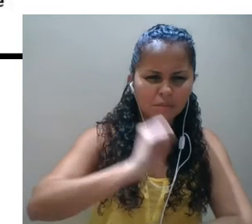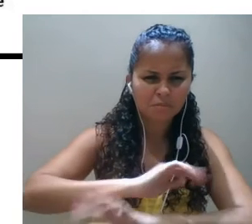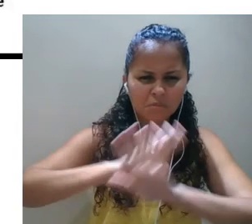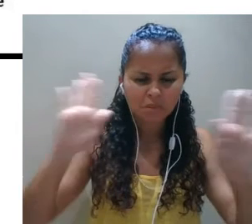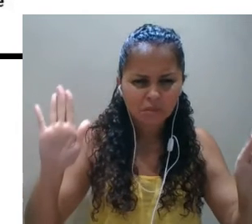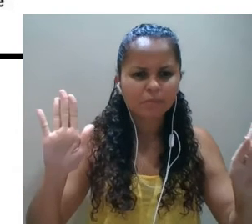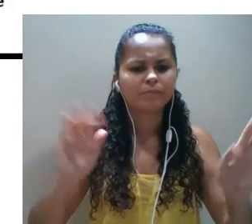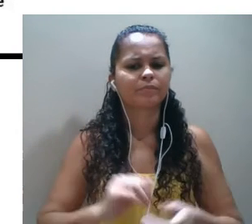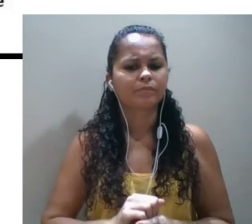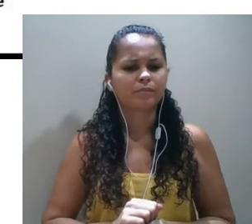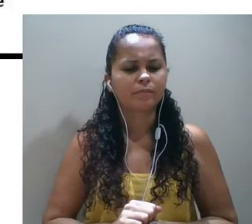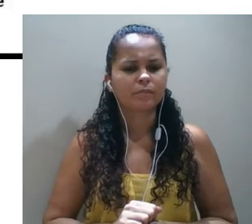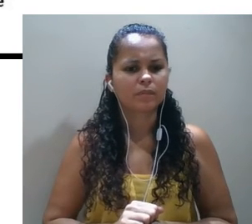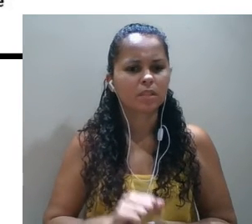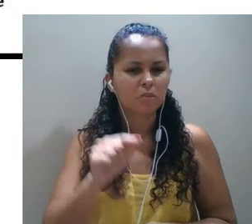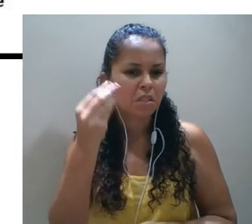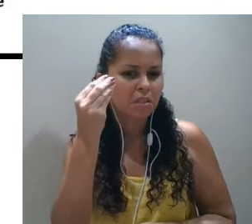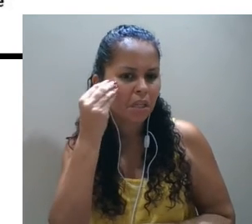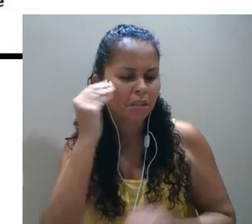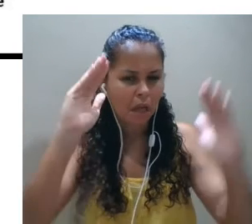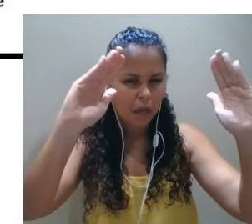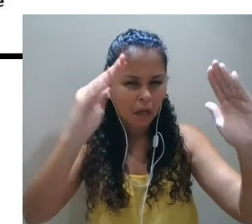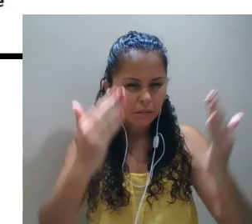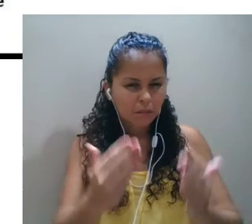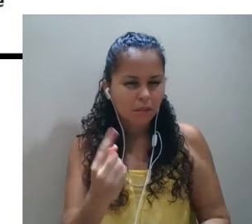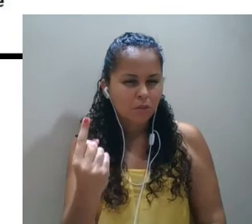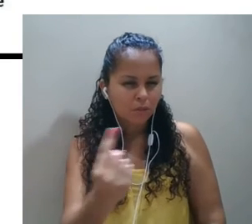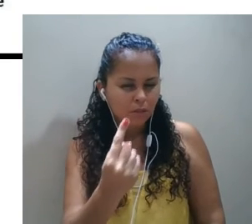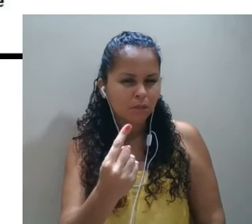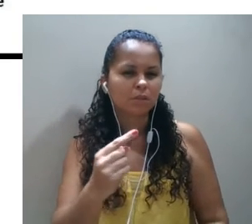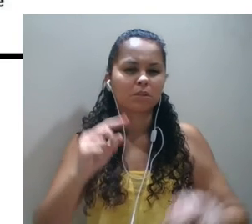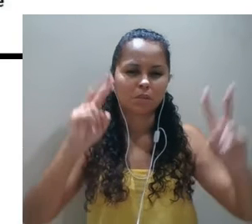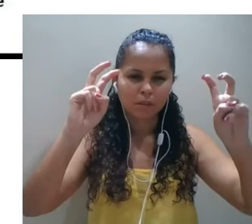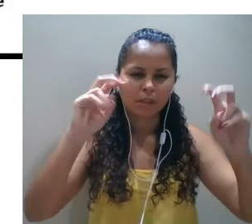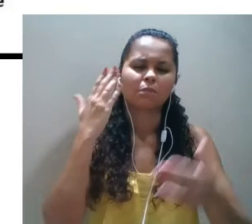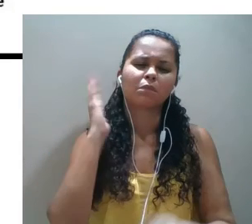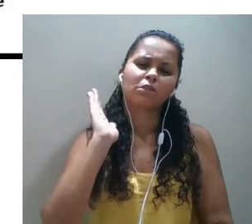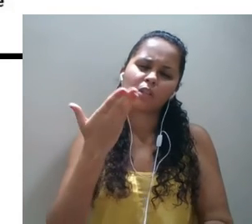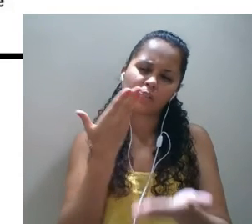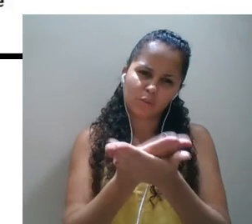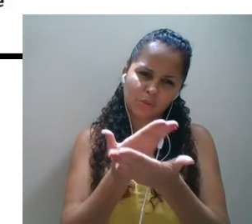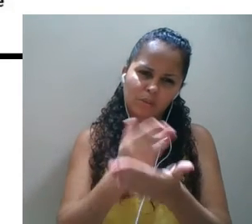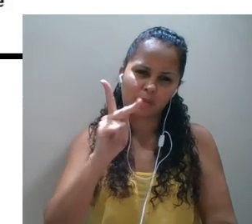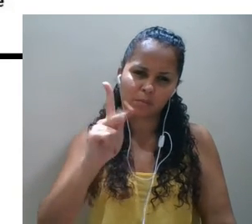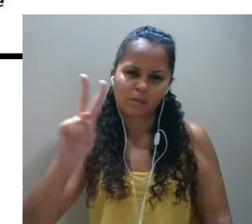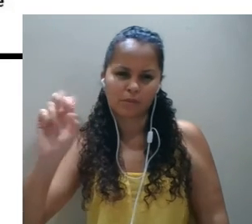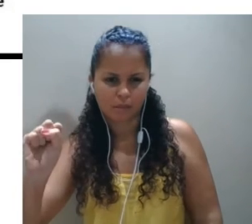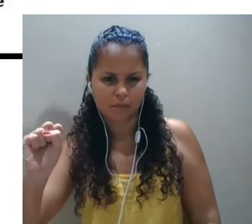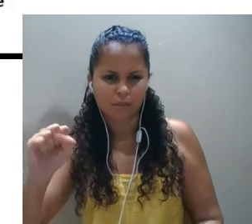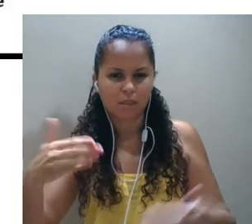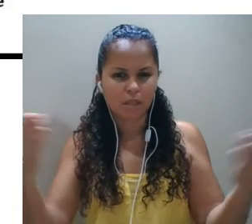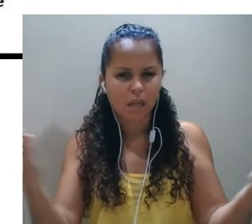pedindo, tá certo? Para você tentar dar uma analisada sozinho, porque é um assunto que nós já estudamos aqui no PVS. Então, eu vou destacar para